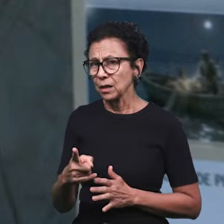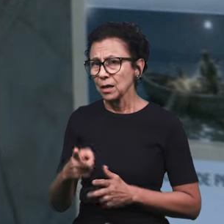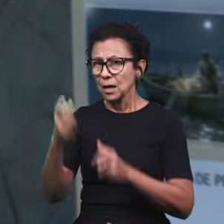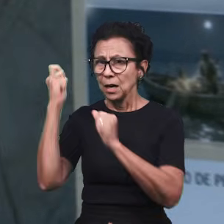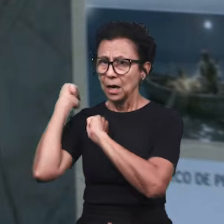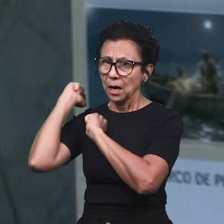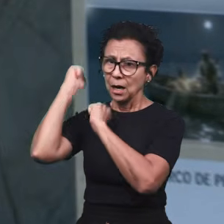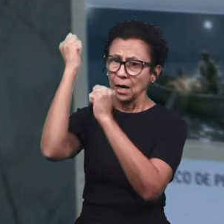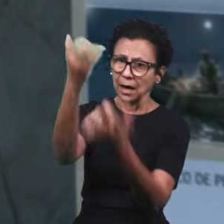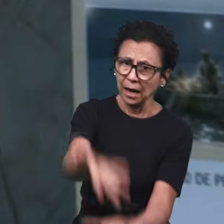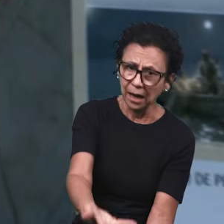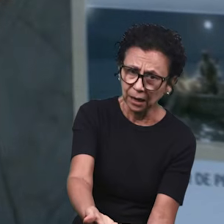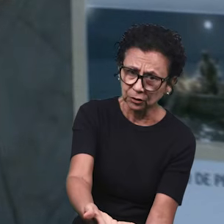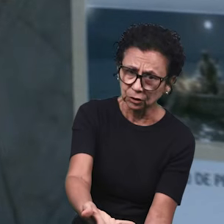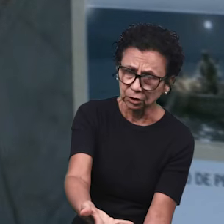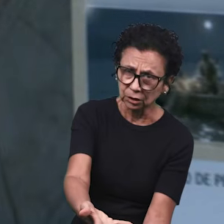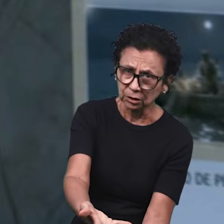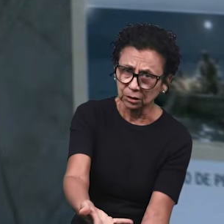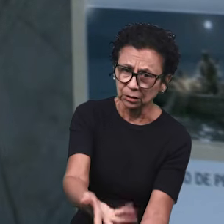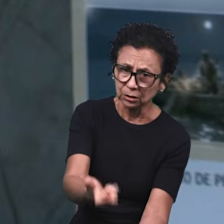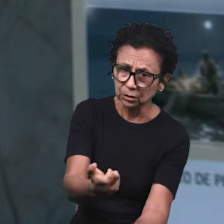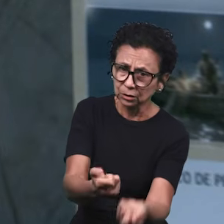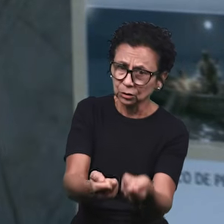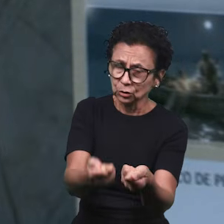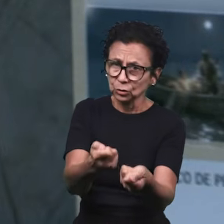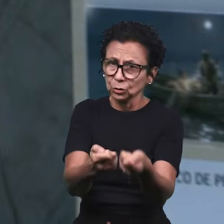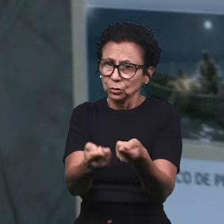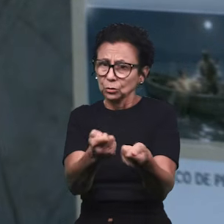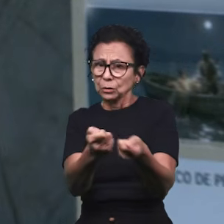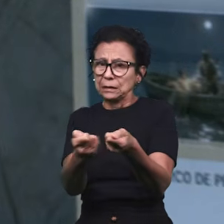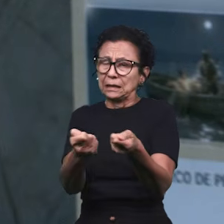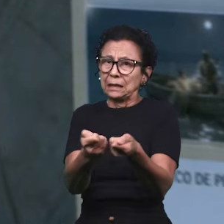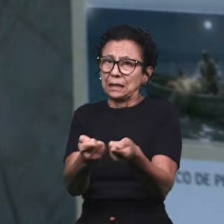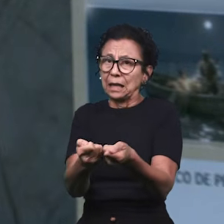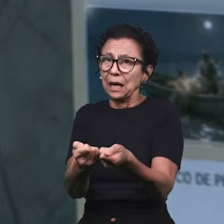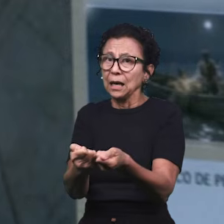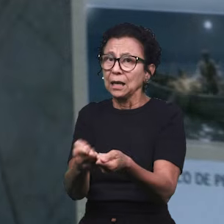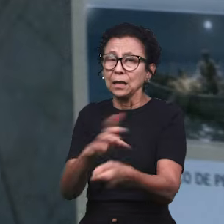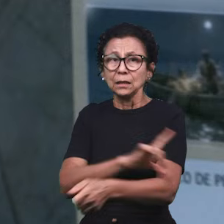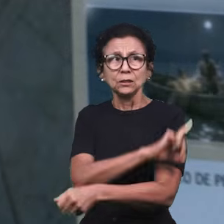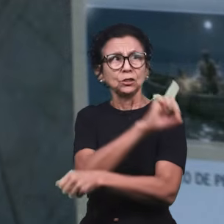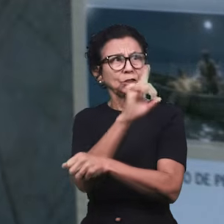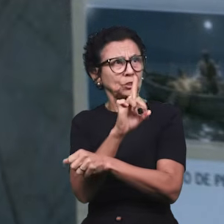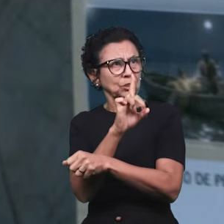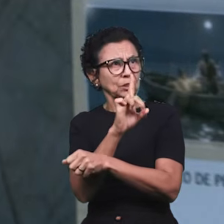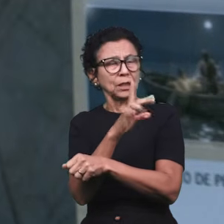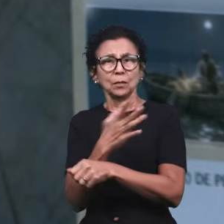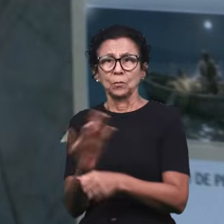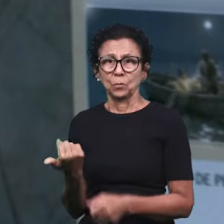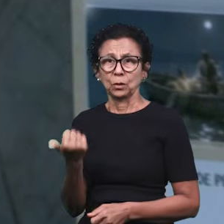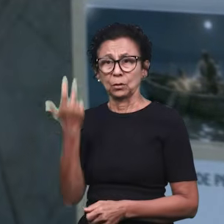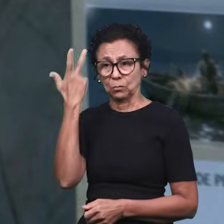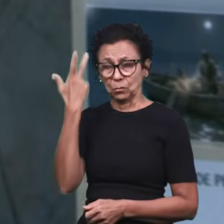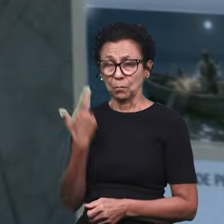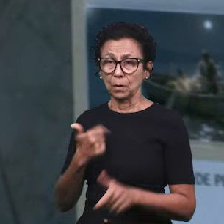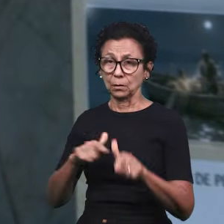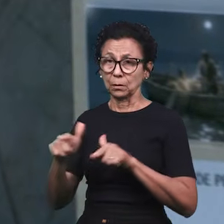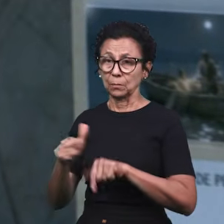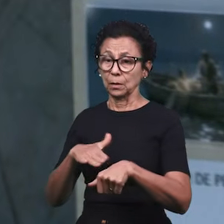Nós estamos falando de uma atividade pesqueira, não é? Que costuma-se fazer atividade pela